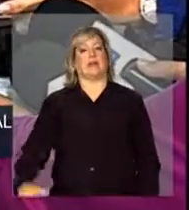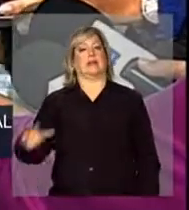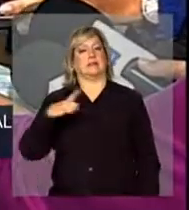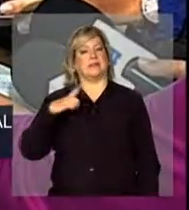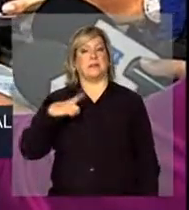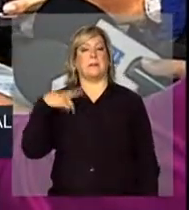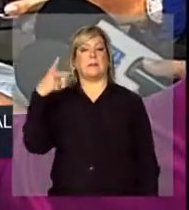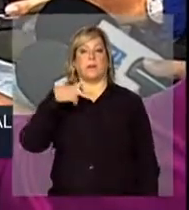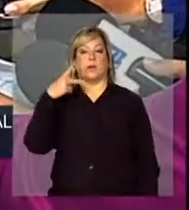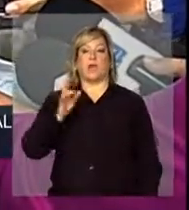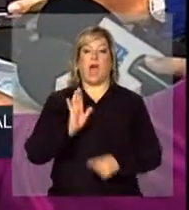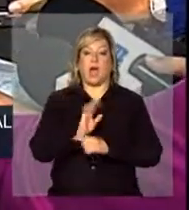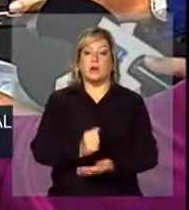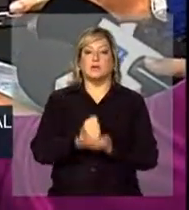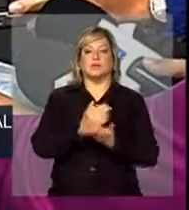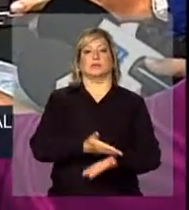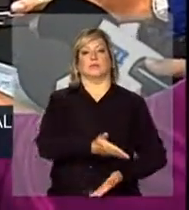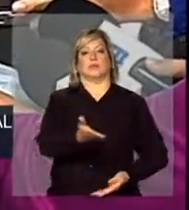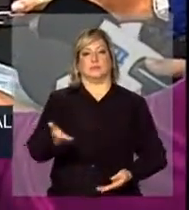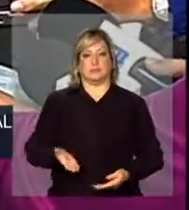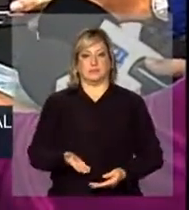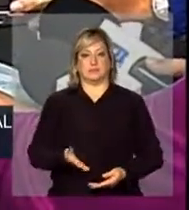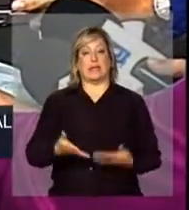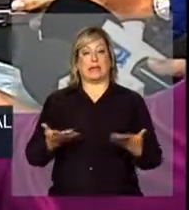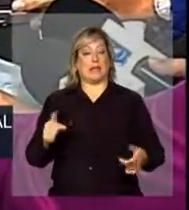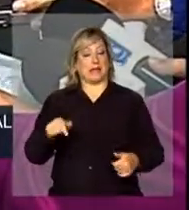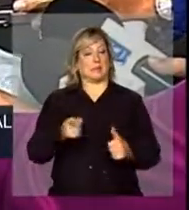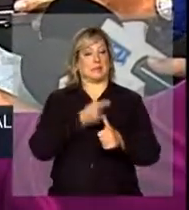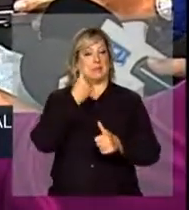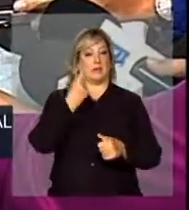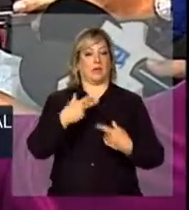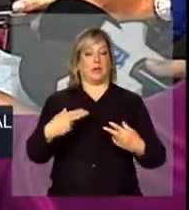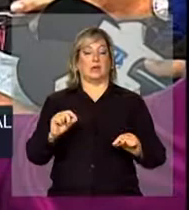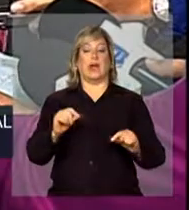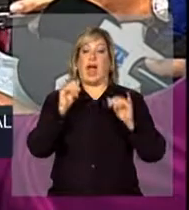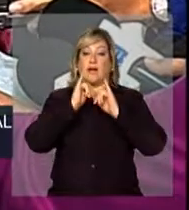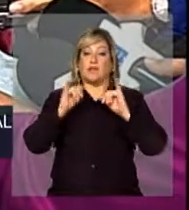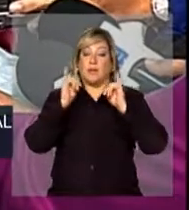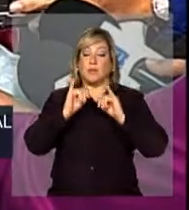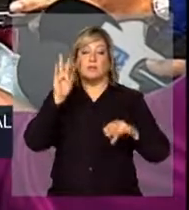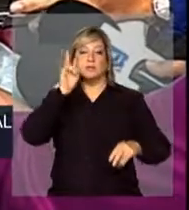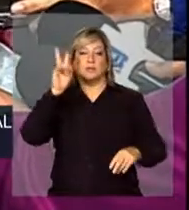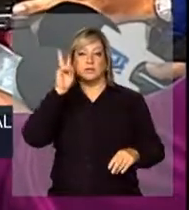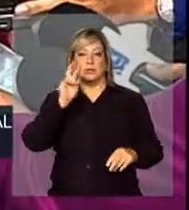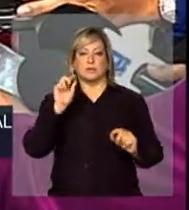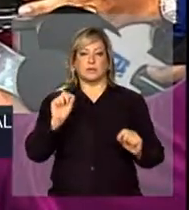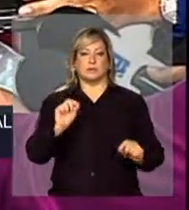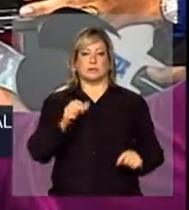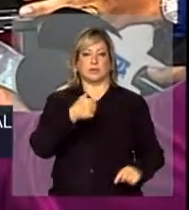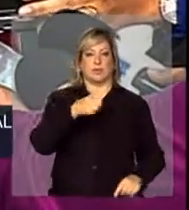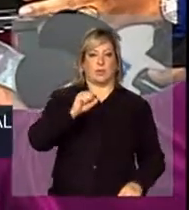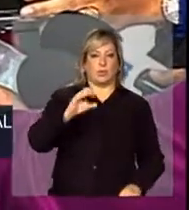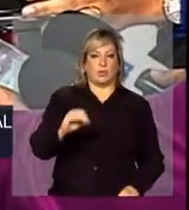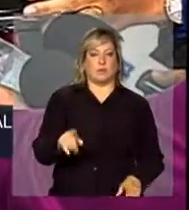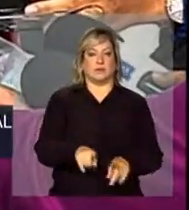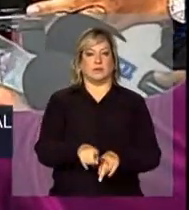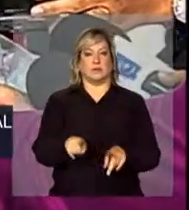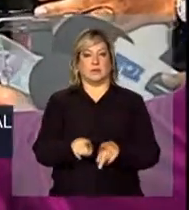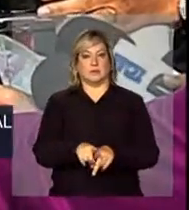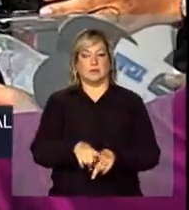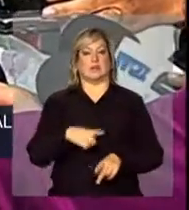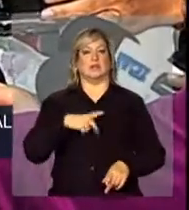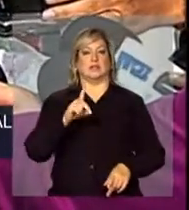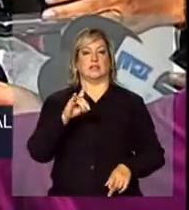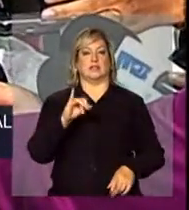políticas que as protege, né? Então essa é a primeira coisa. A informação sobre o Disque 180, o Disque 180 e o Disque